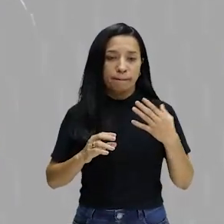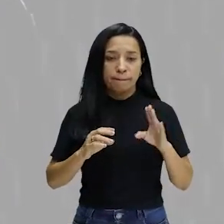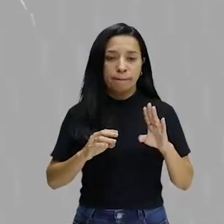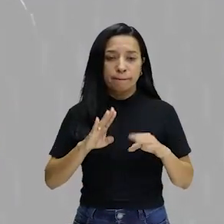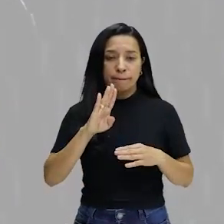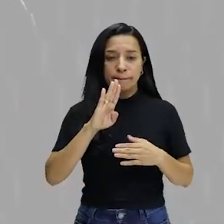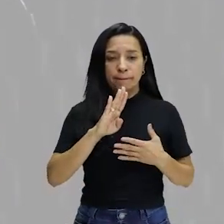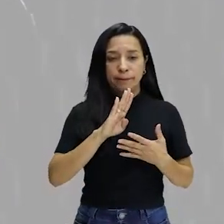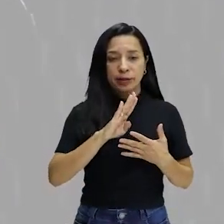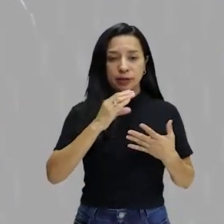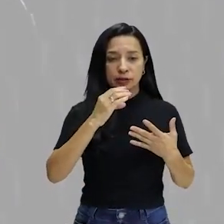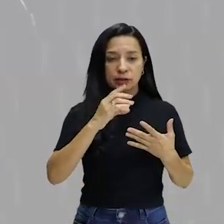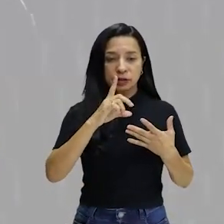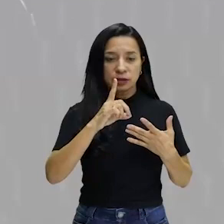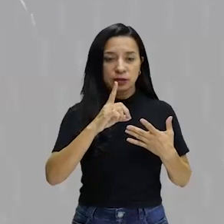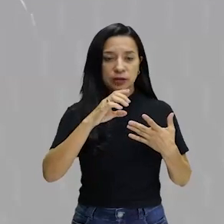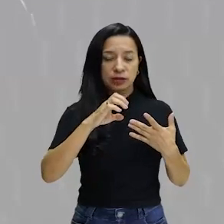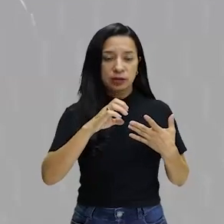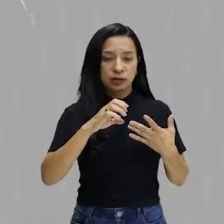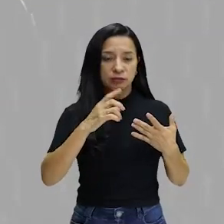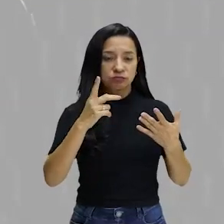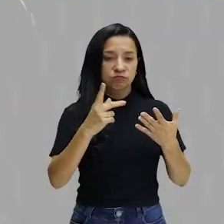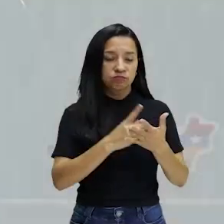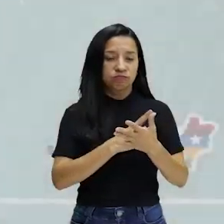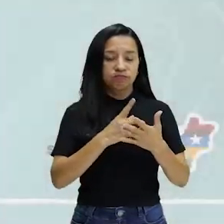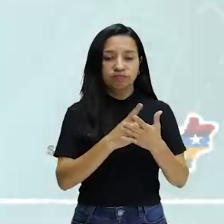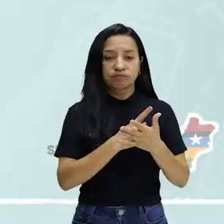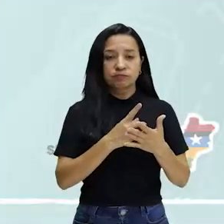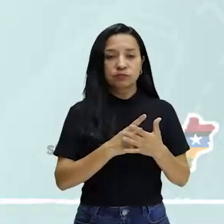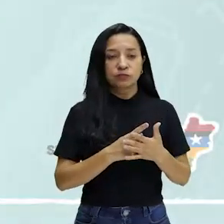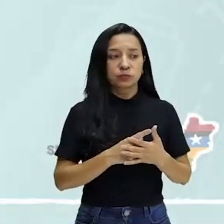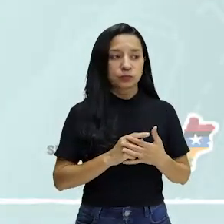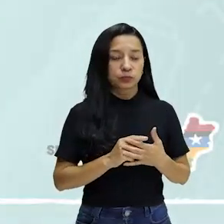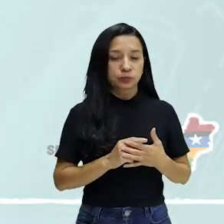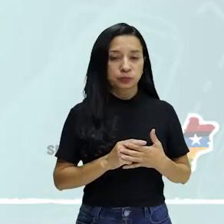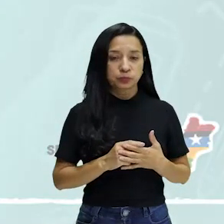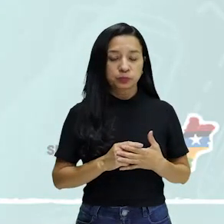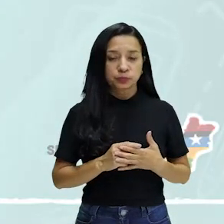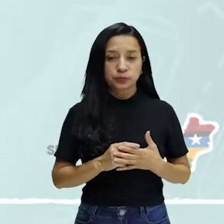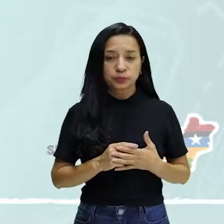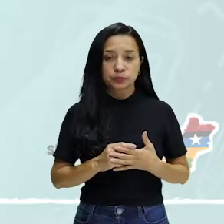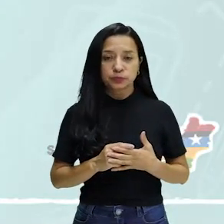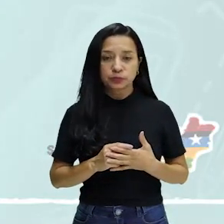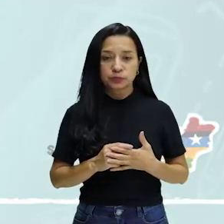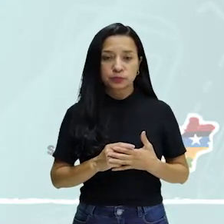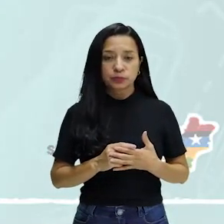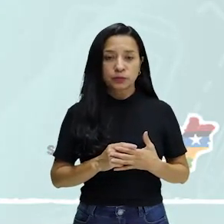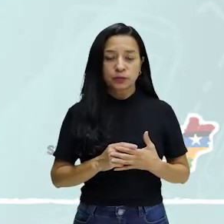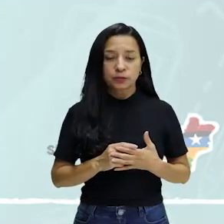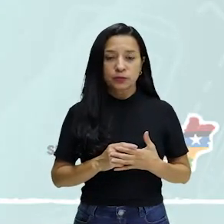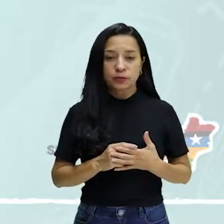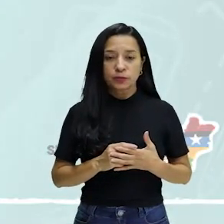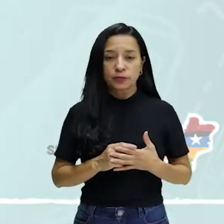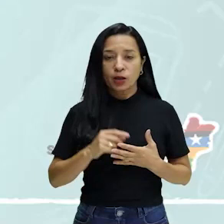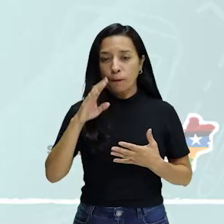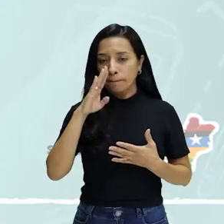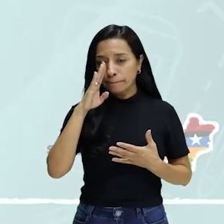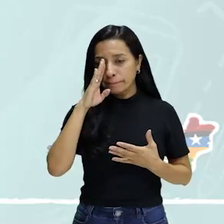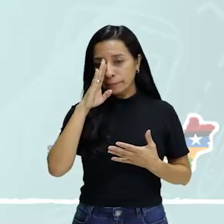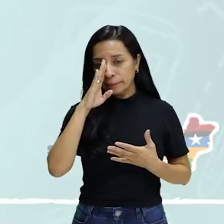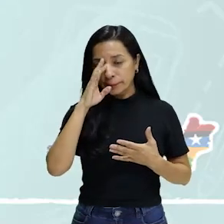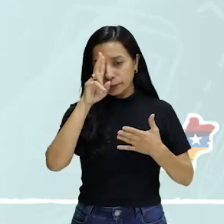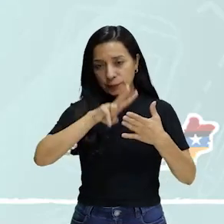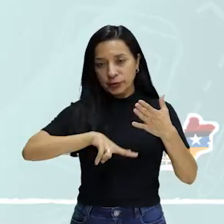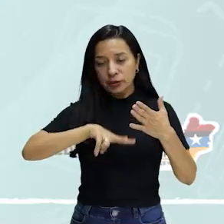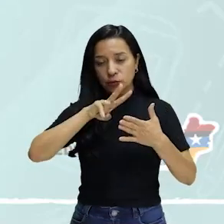errado delas? A letra B diz o seguinte, ó. Esses estômatos ocorrem principalmente no caule e a sua função